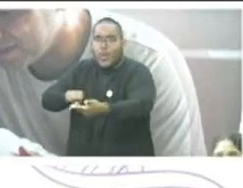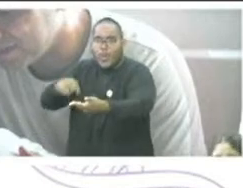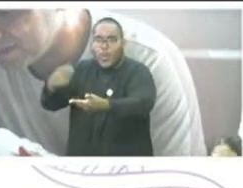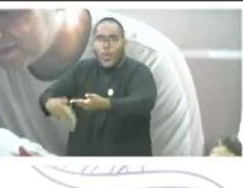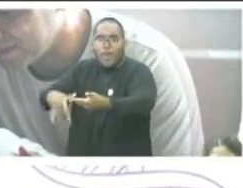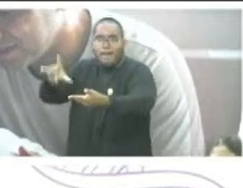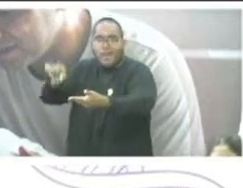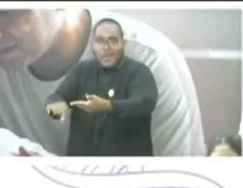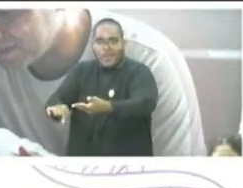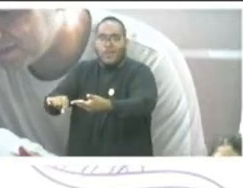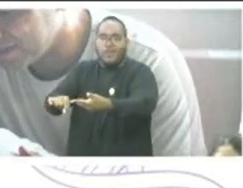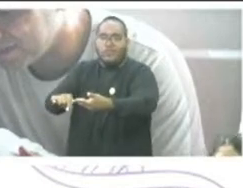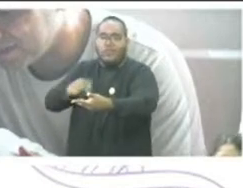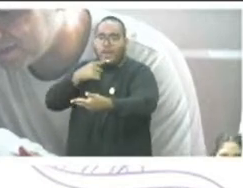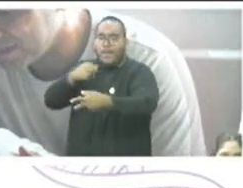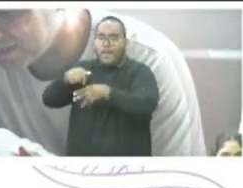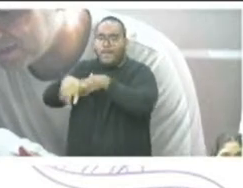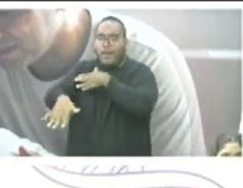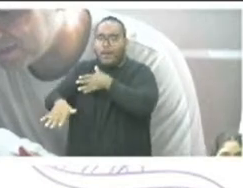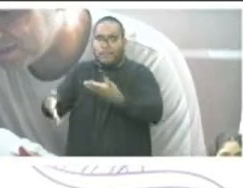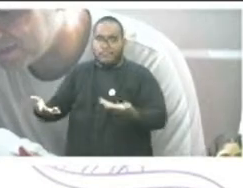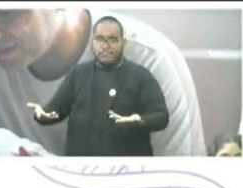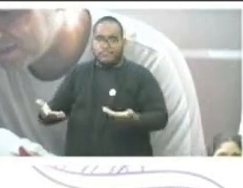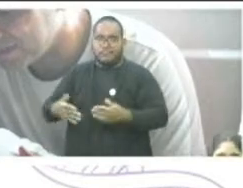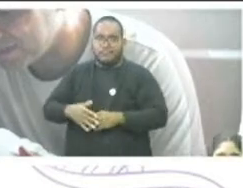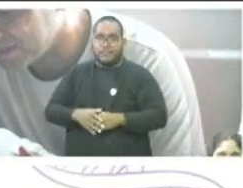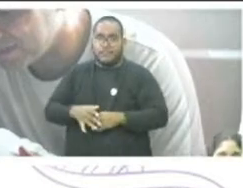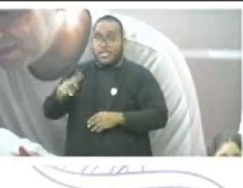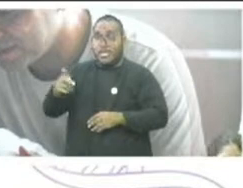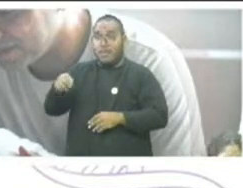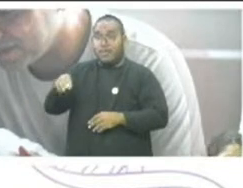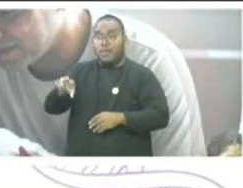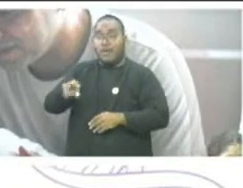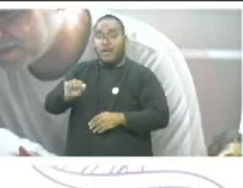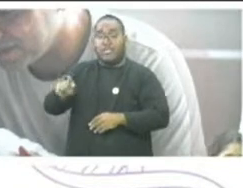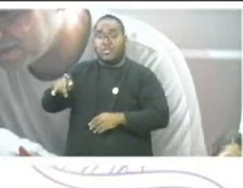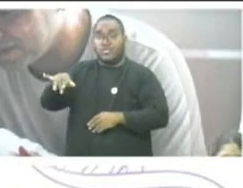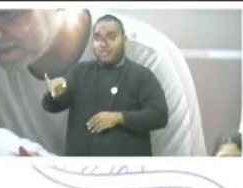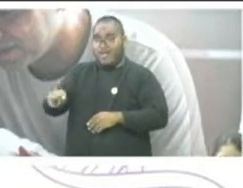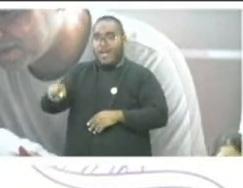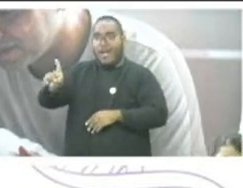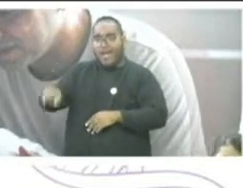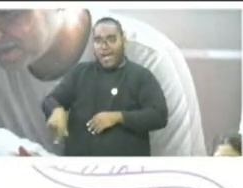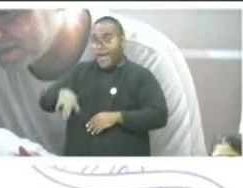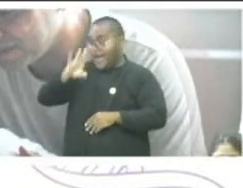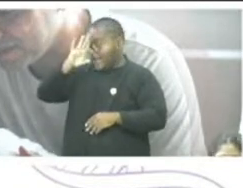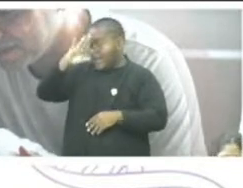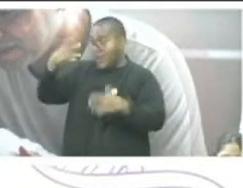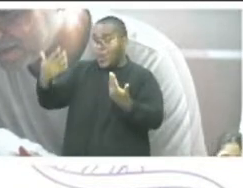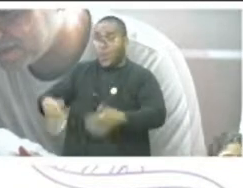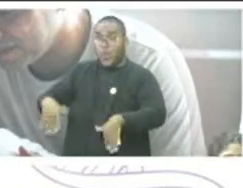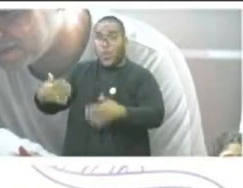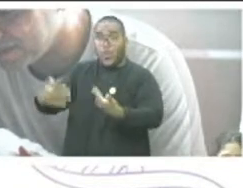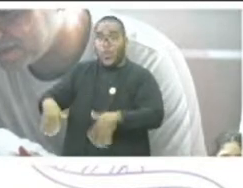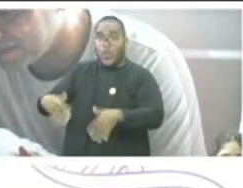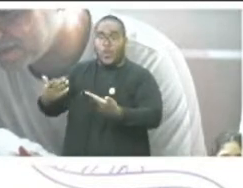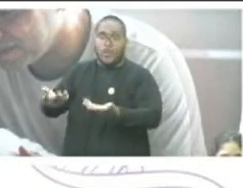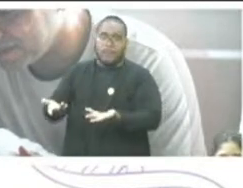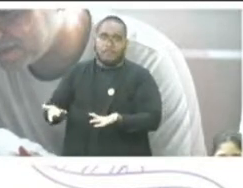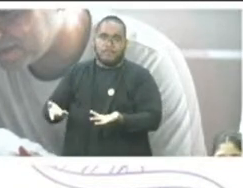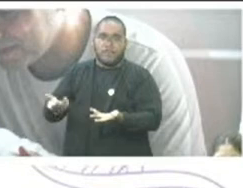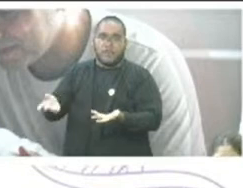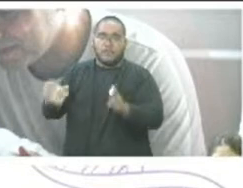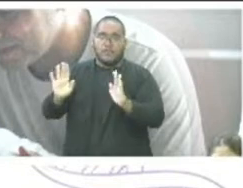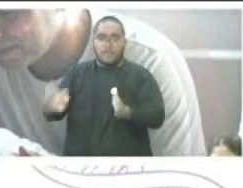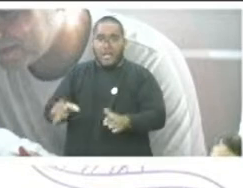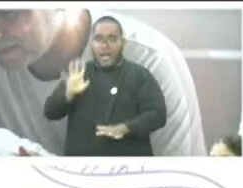uma hemorragia pós-parto. E hemorragia pós-parto é uma das principais causas de morte materna. Então, eu já estou promovendo duas coisas em uma